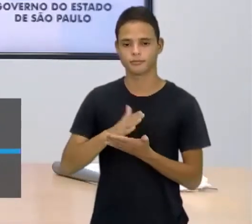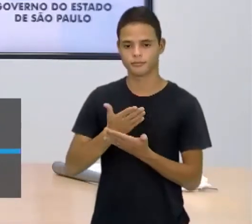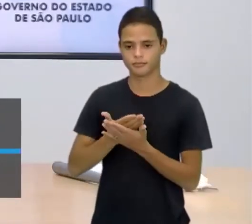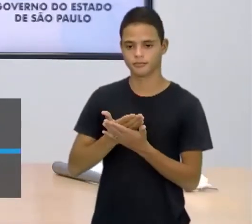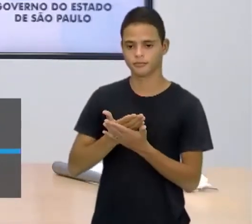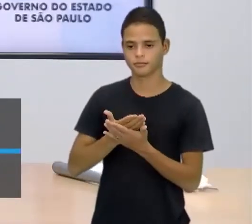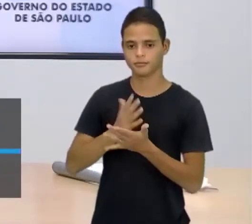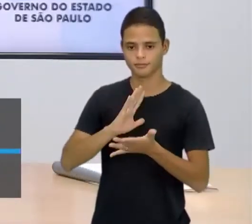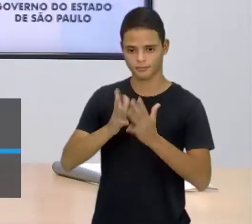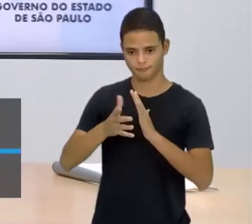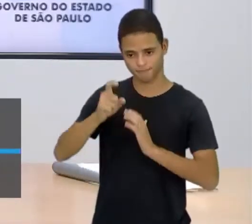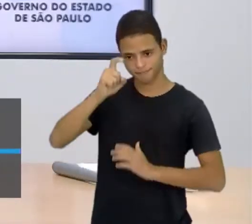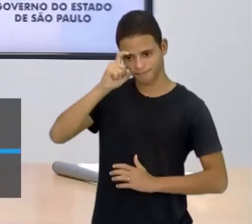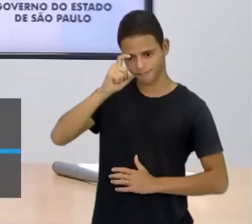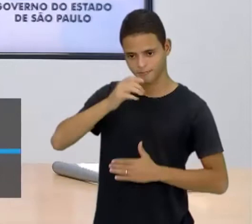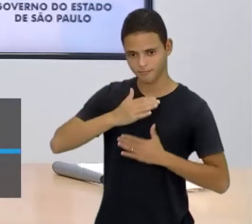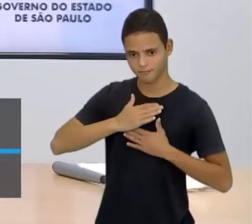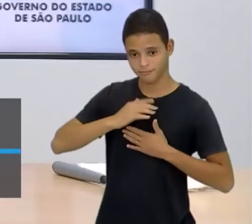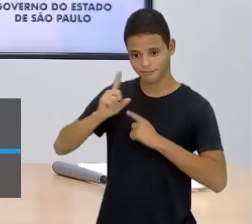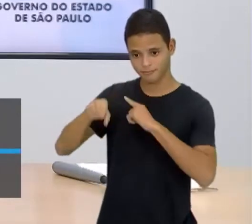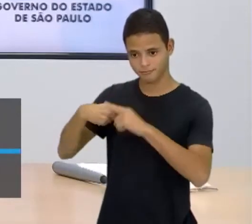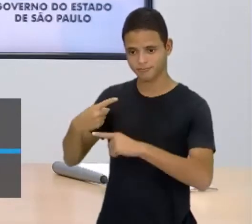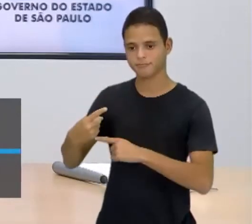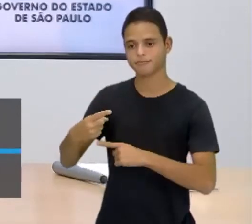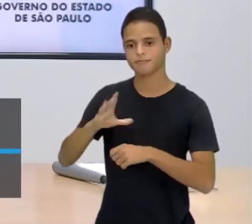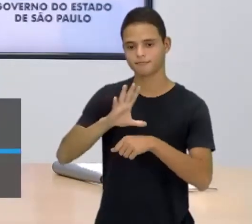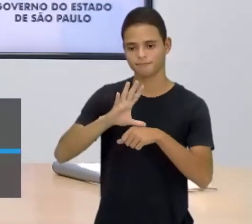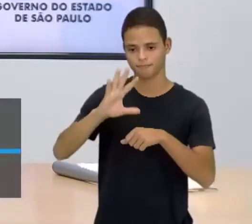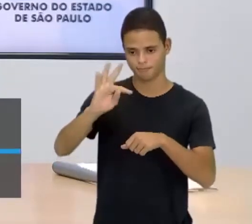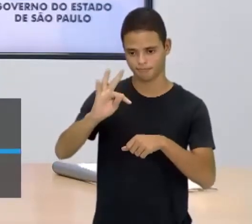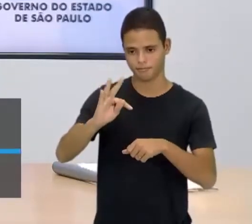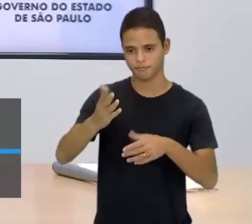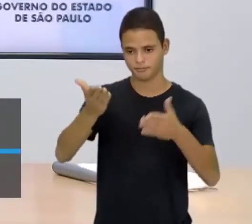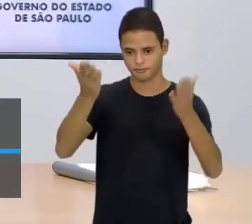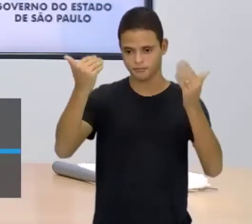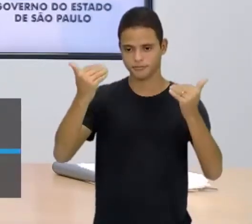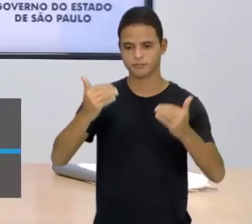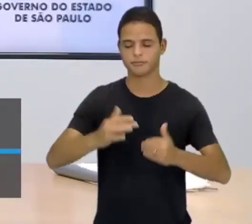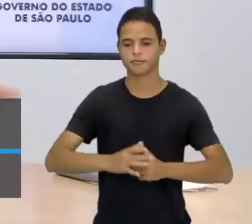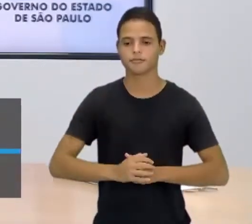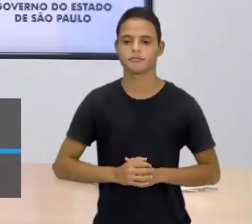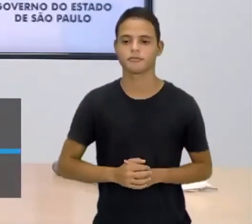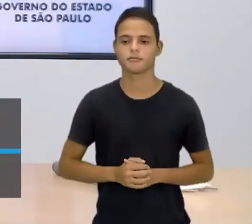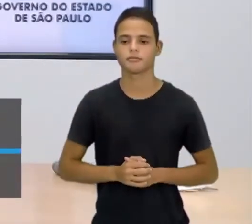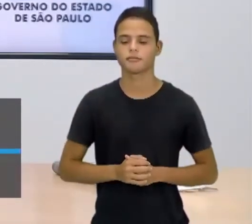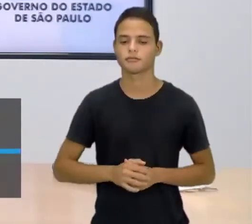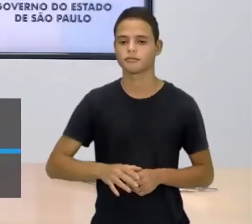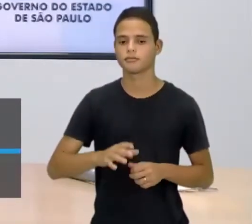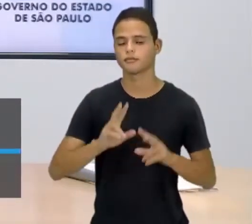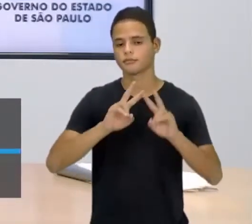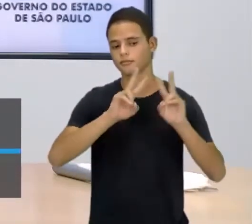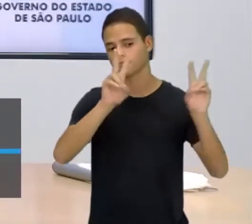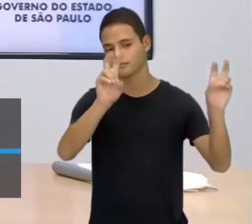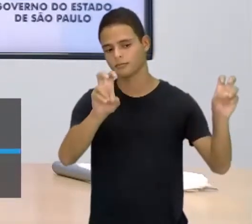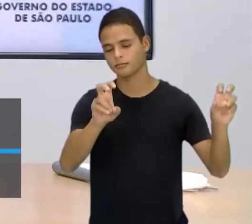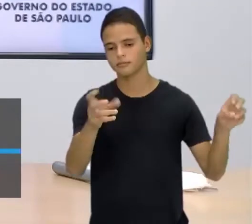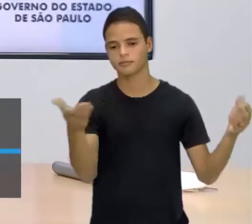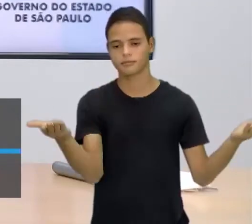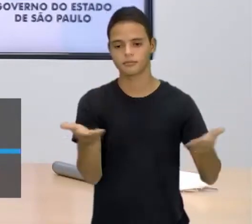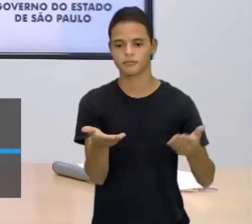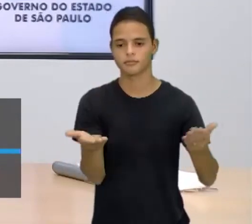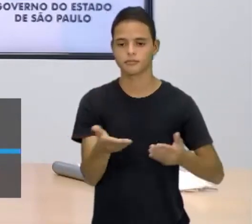intérpretes de Libras, o Matheus e a Thalita. Então, vamos lá na tela ao nosso tema, o assunto do dia. Vamos